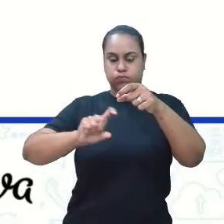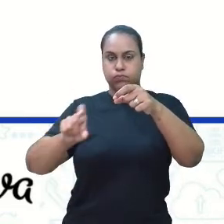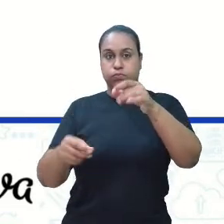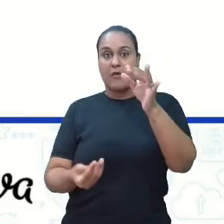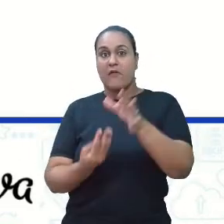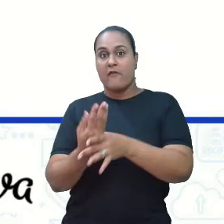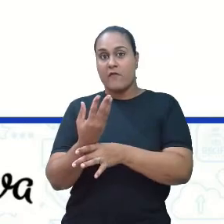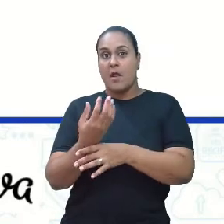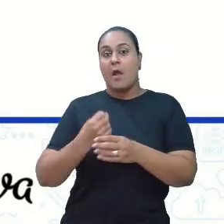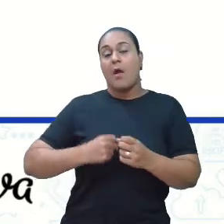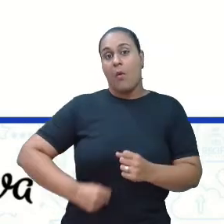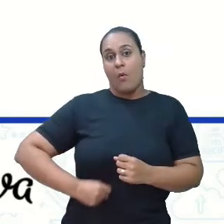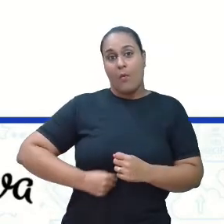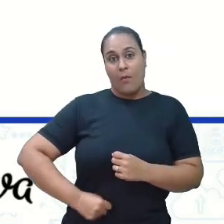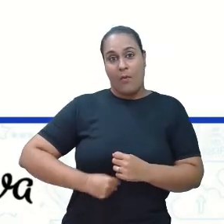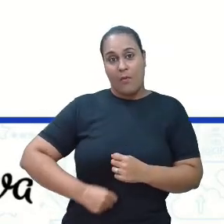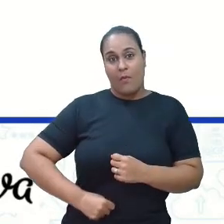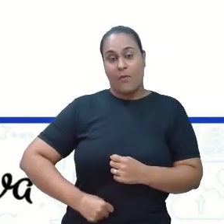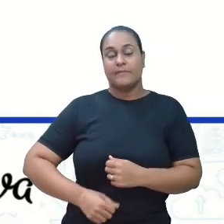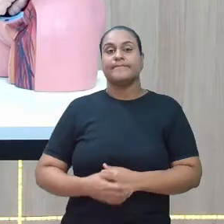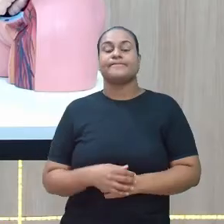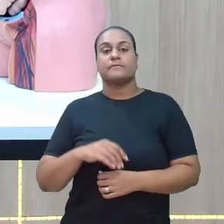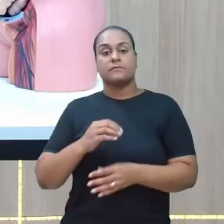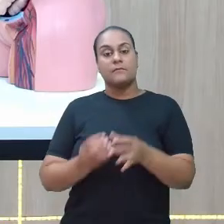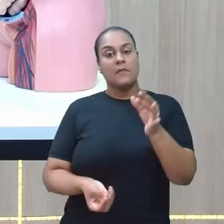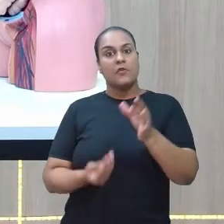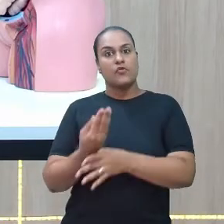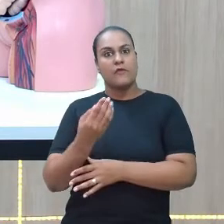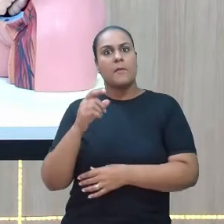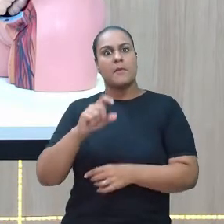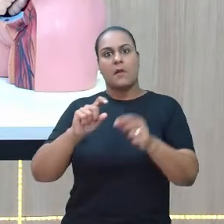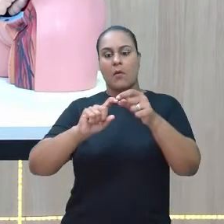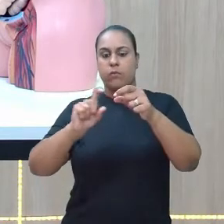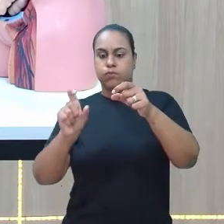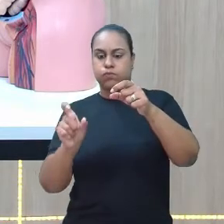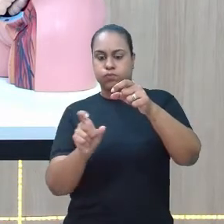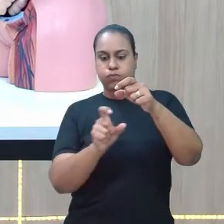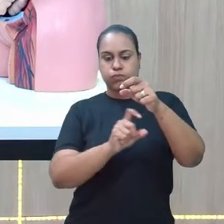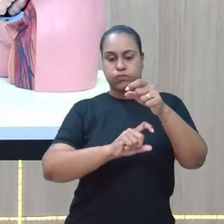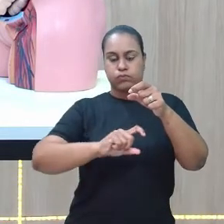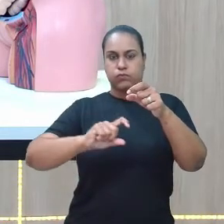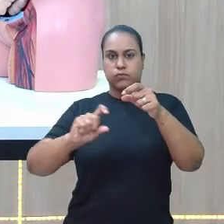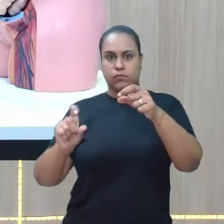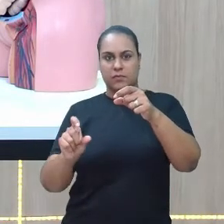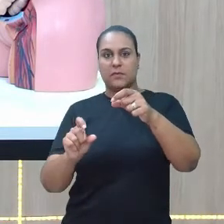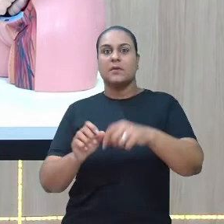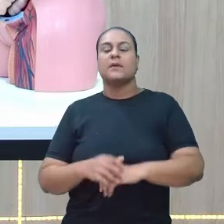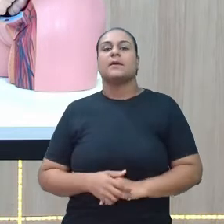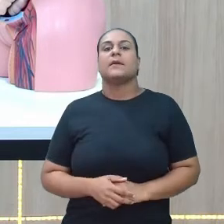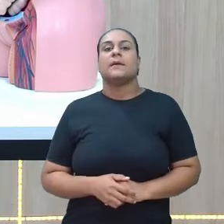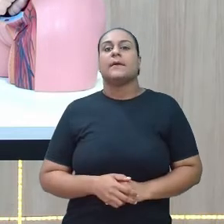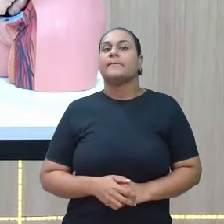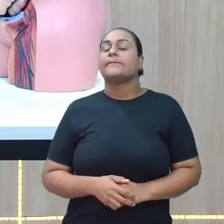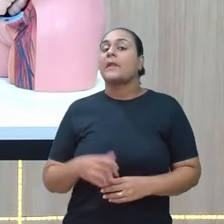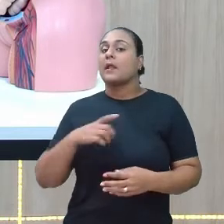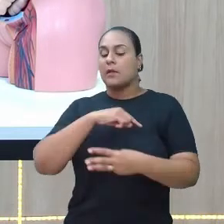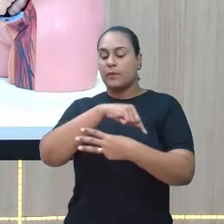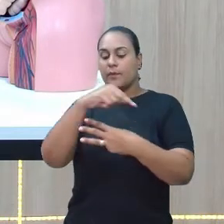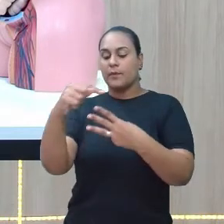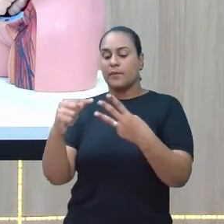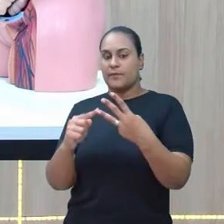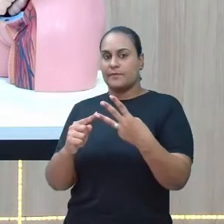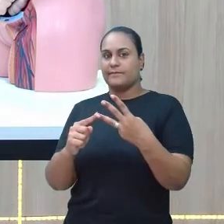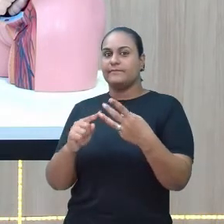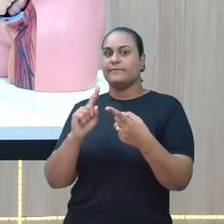das fezes. Então, as fezes, elas são formadas no intestino delgado. E ele é dividido em 3